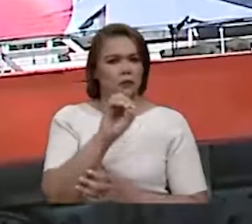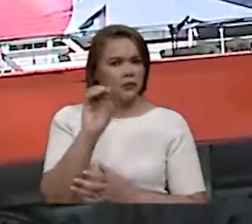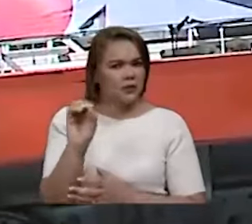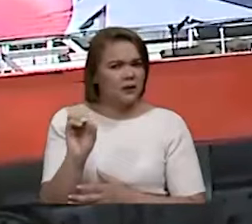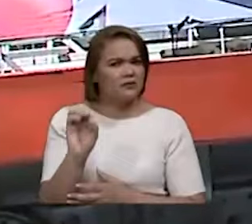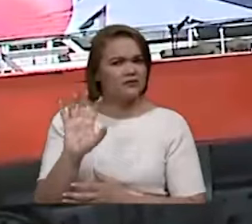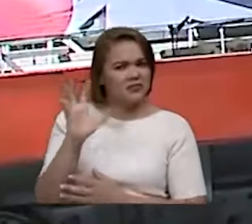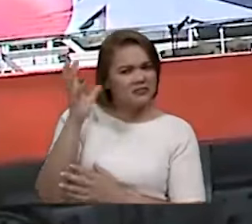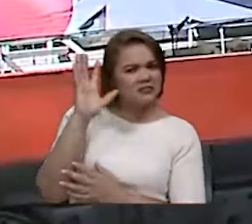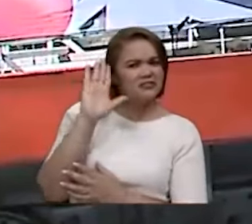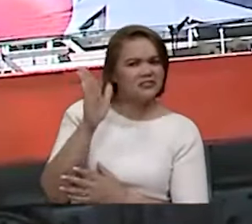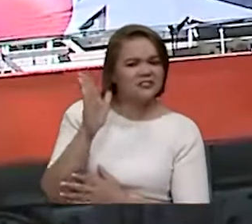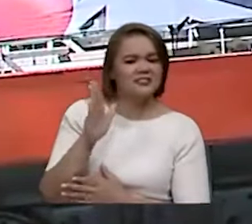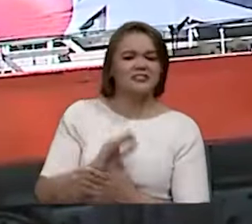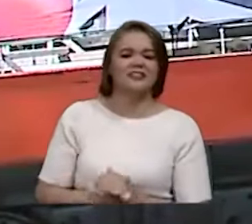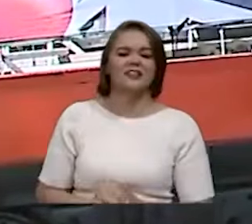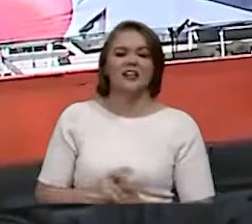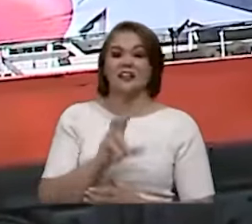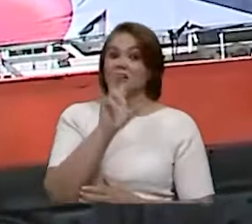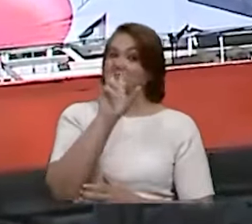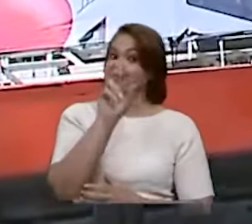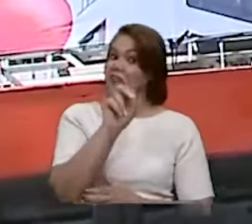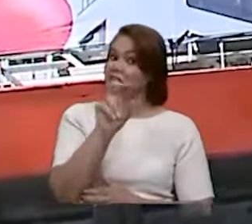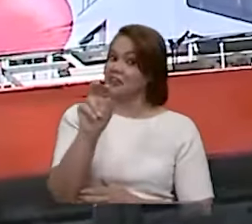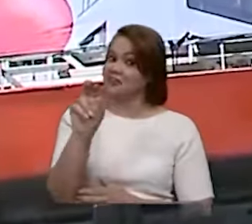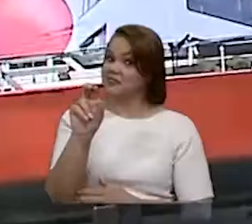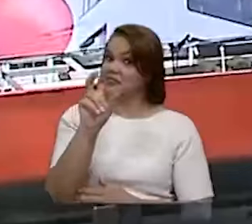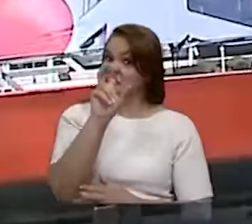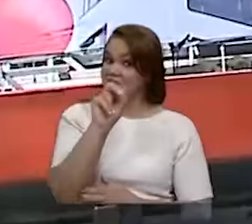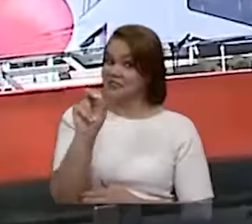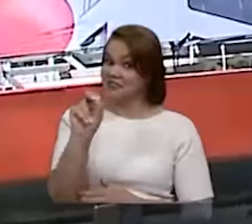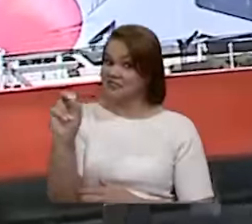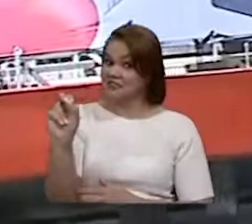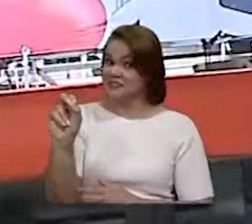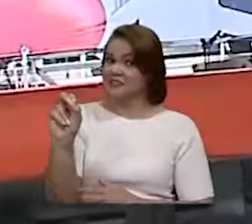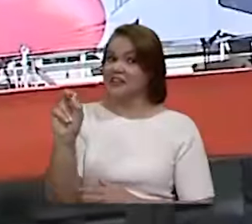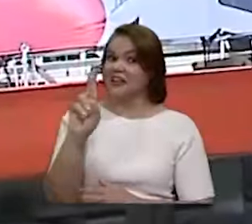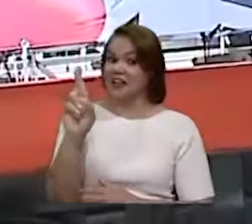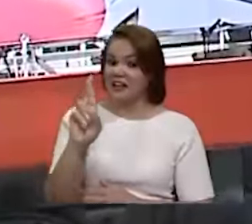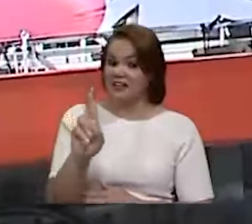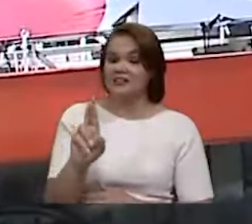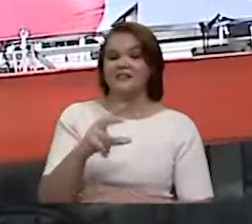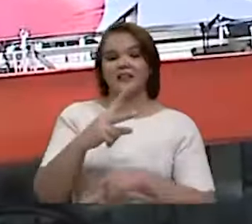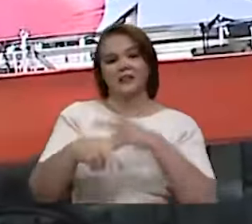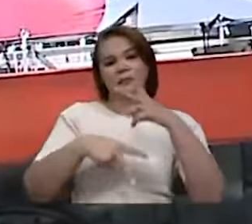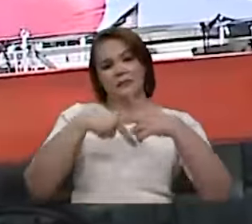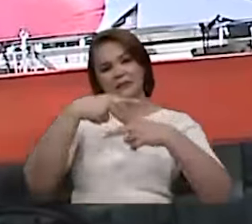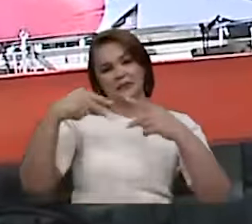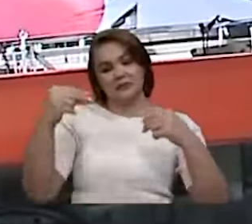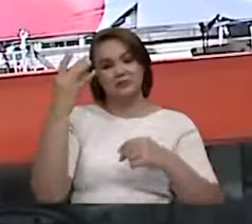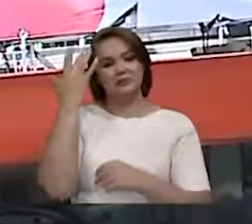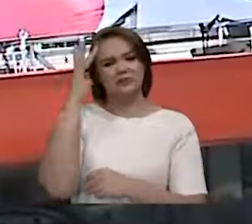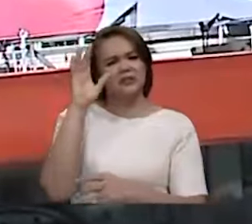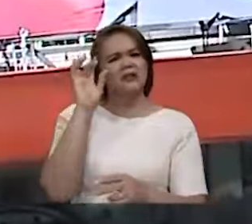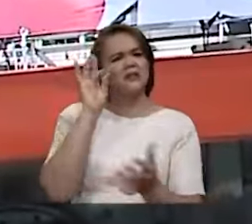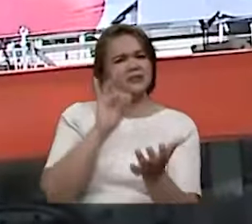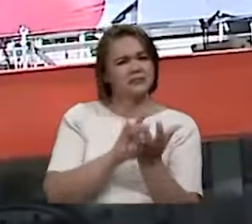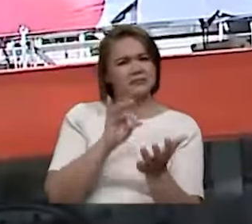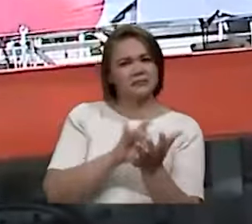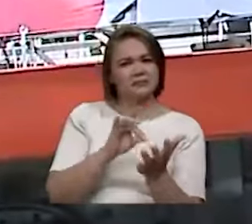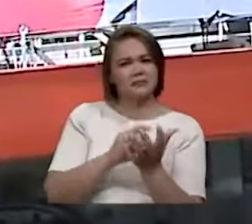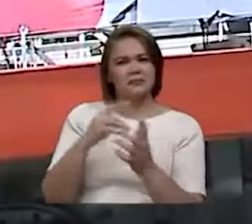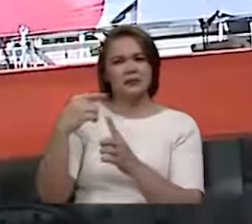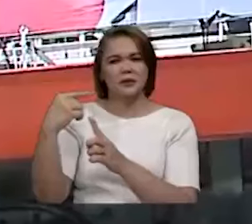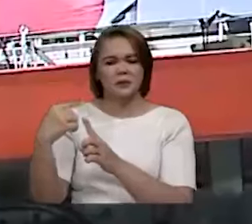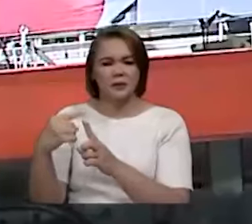resolve. Augusto Beca disse que com R$500, com R$500, ele disse que ia me dar um presente. Não sei se é verdade. Que tipo de presente? Ele disse